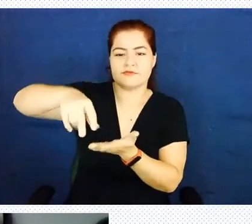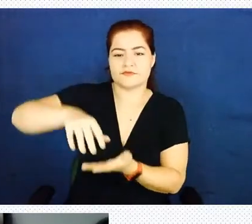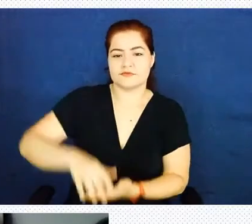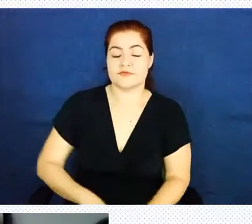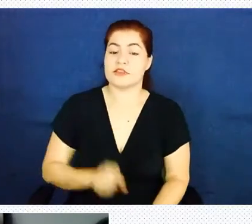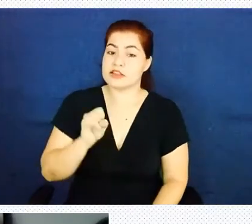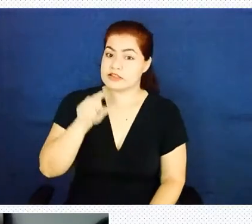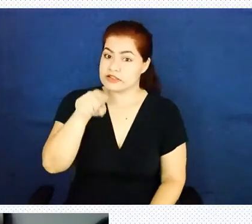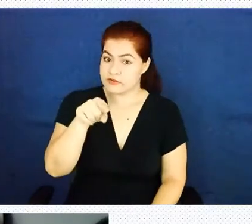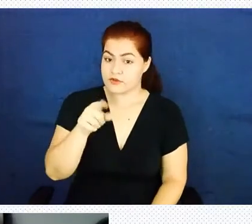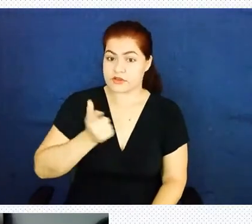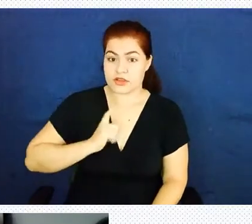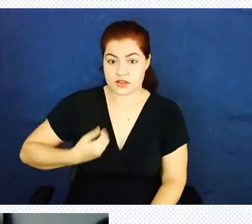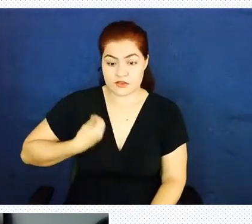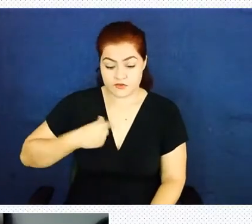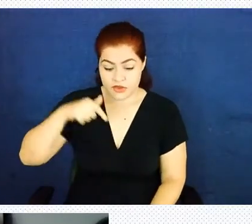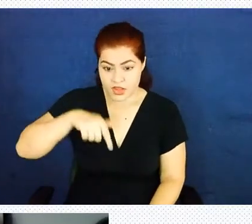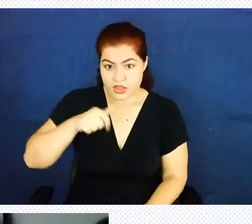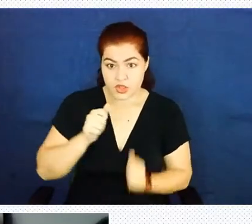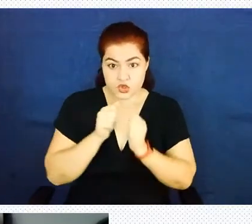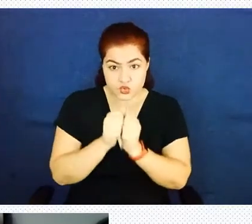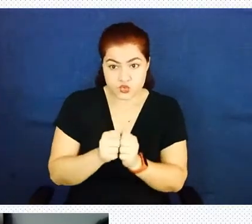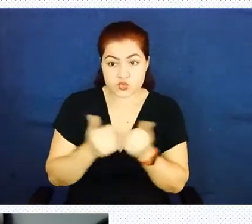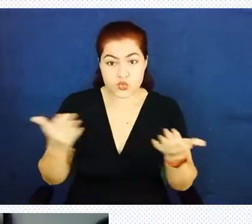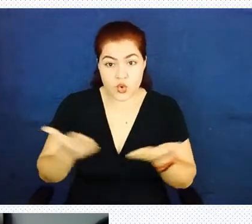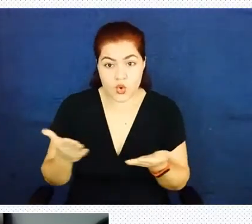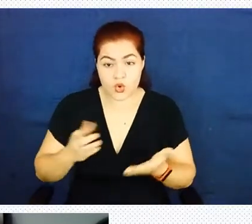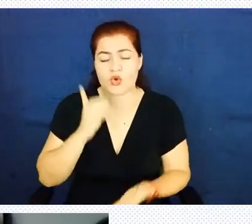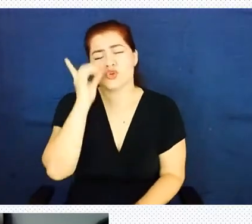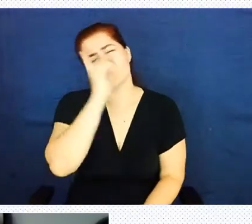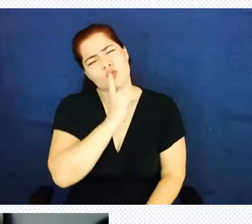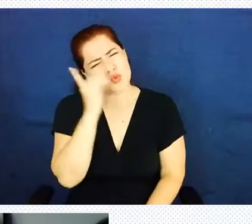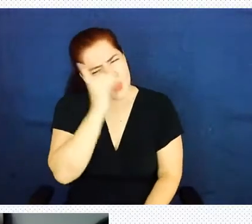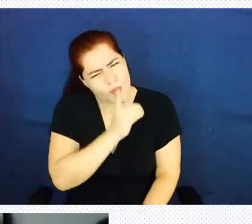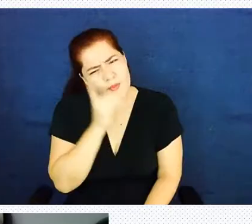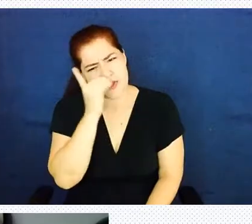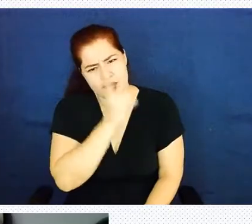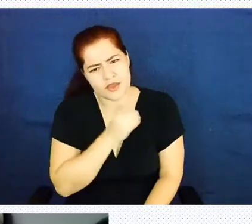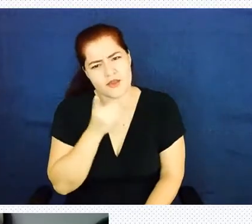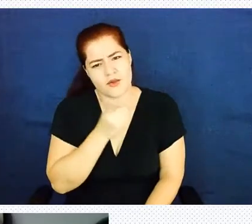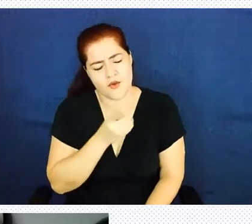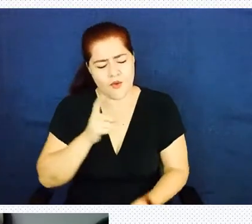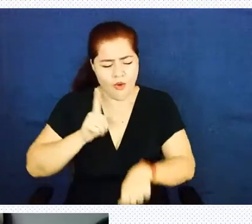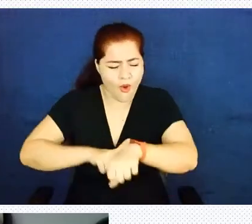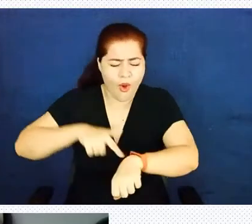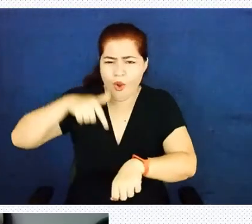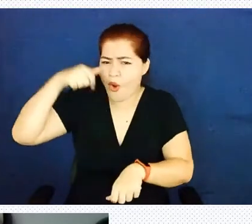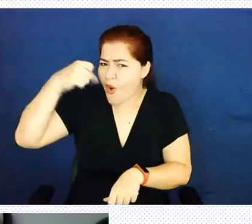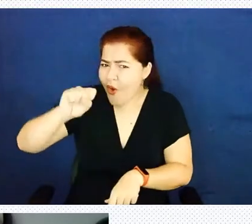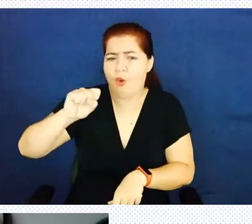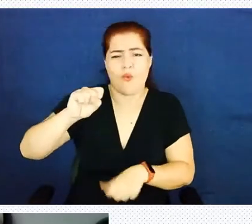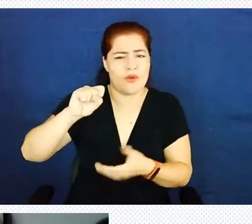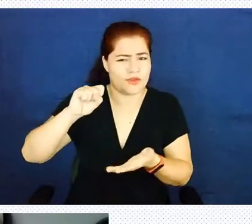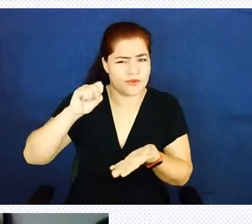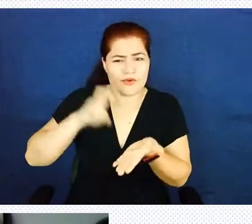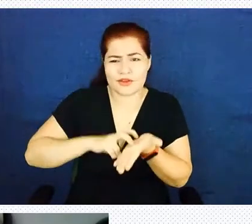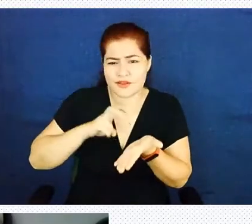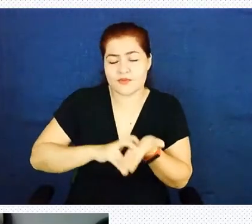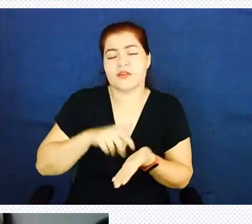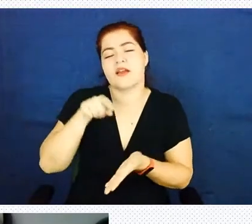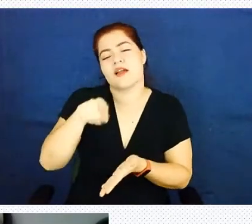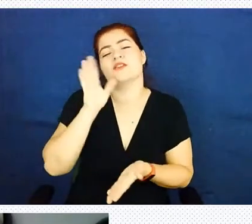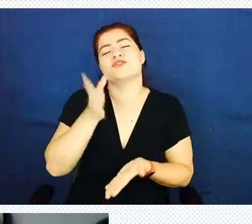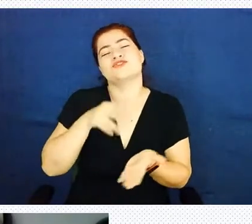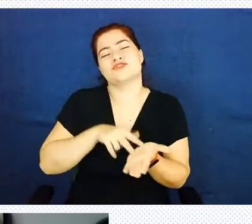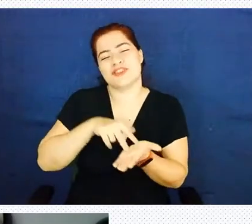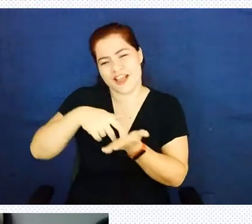se você está aqui com a gente hoje, pleno domingo, 8 horas da manhã, é porque você já